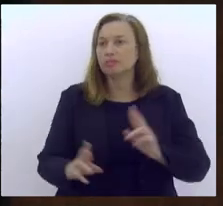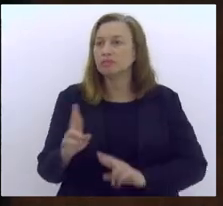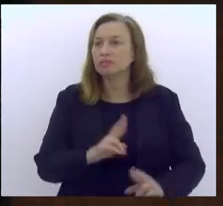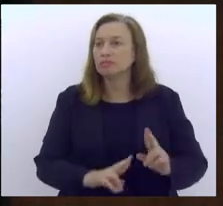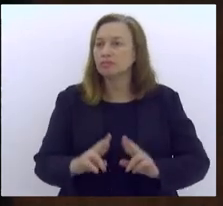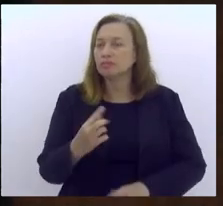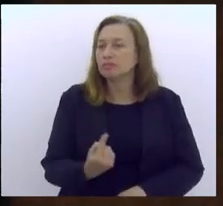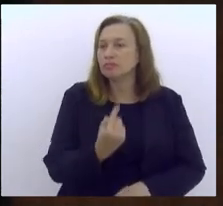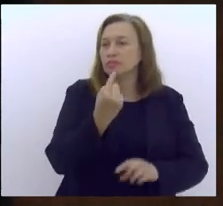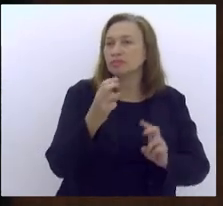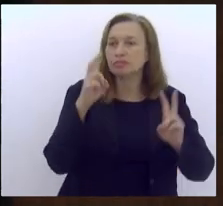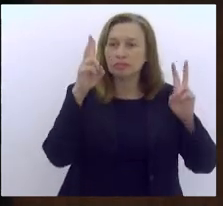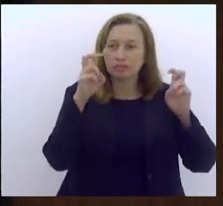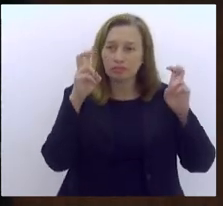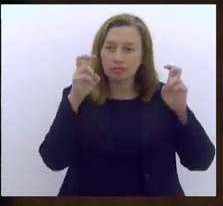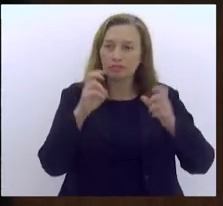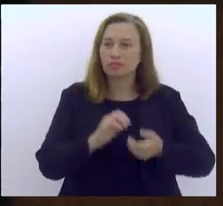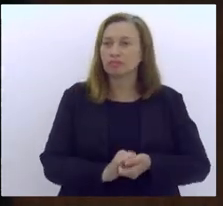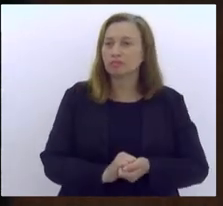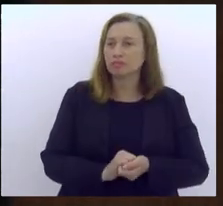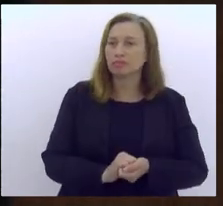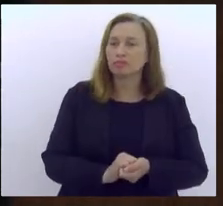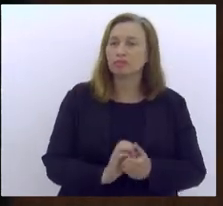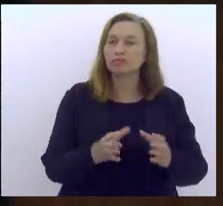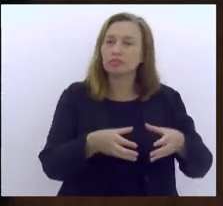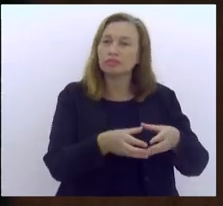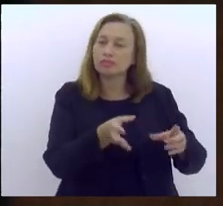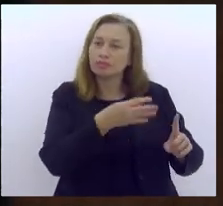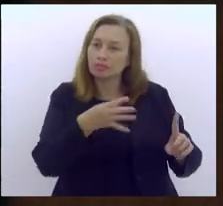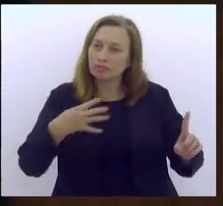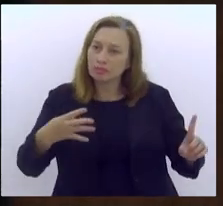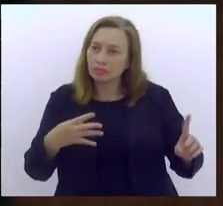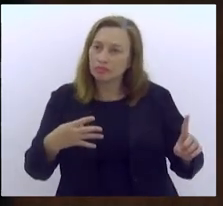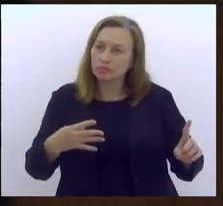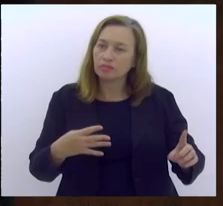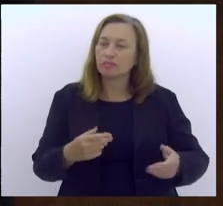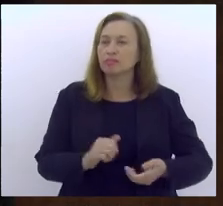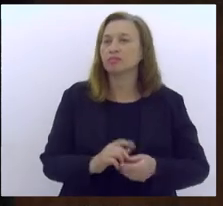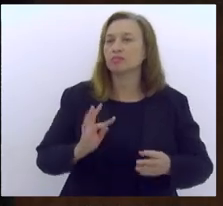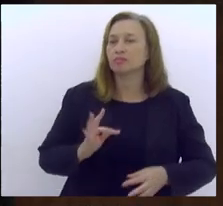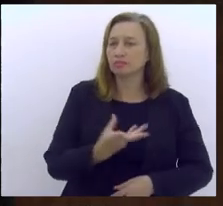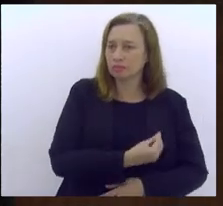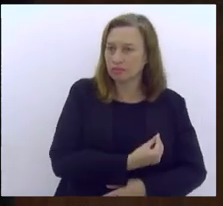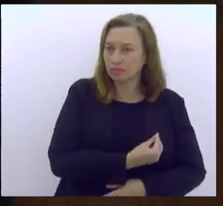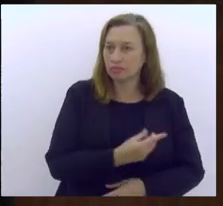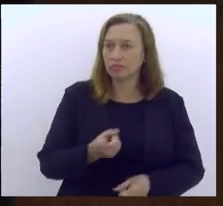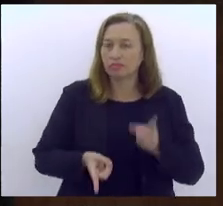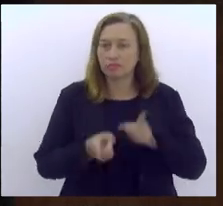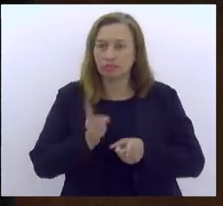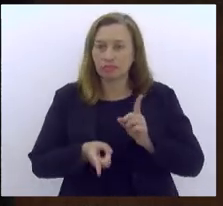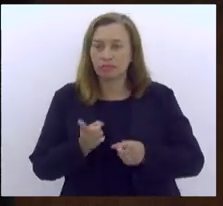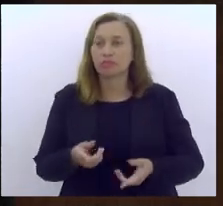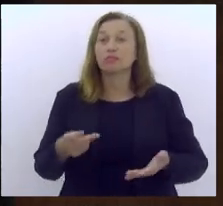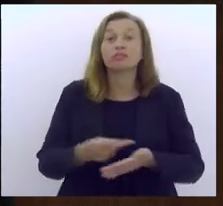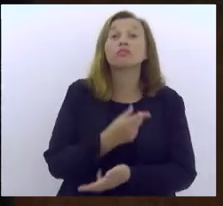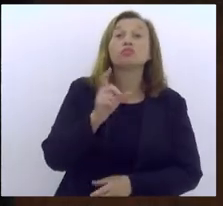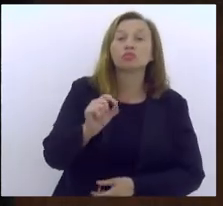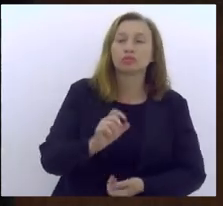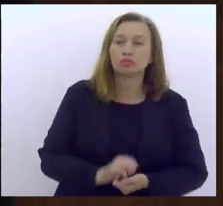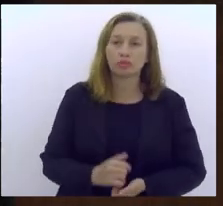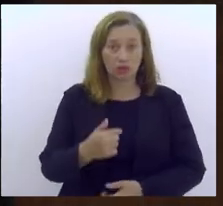uma questão que favorecia as pessoas LGBTQIA+, especialmente as pessoas transexuais e travestis. O que aconteceu?